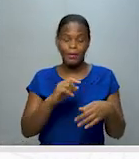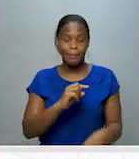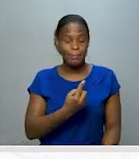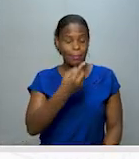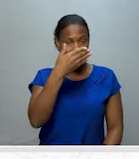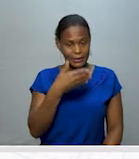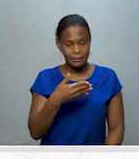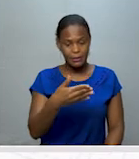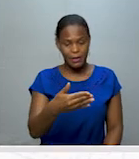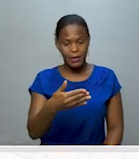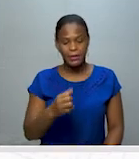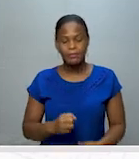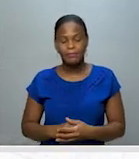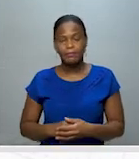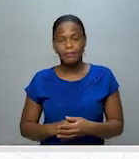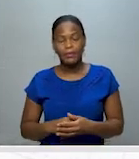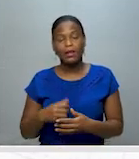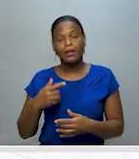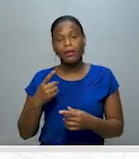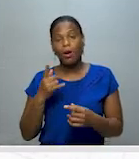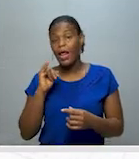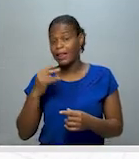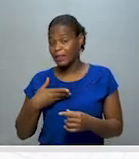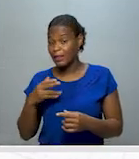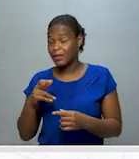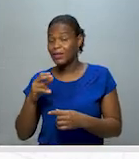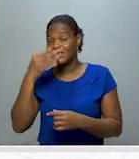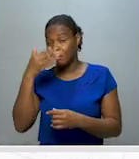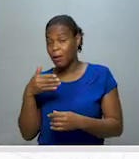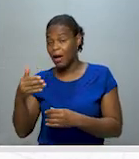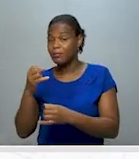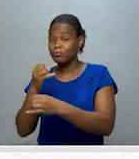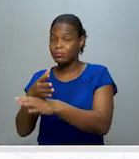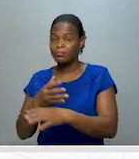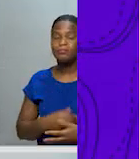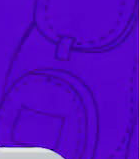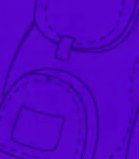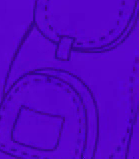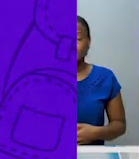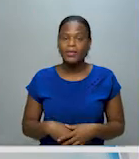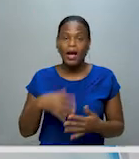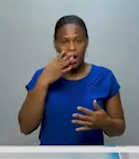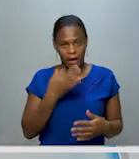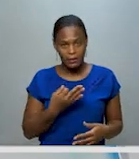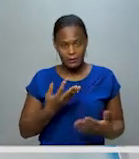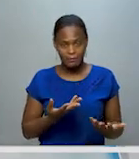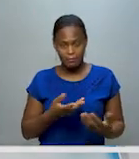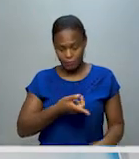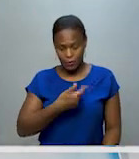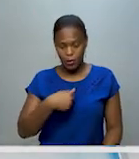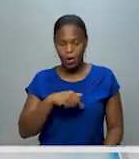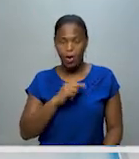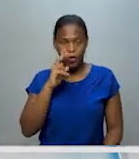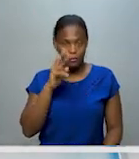na primeira semana, passa para o discurso indireto na semana seguinte. E assim,